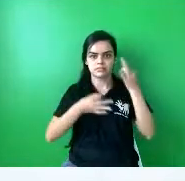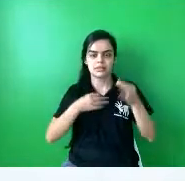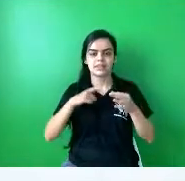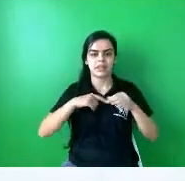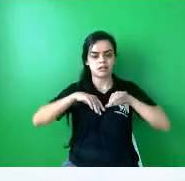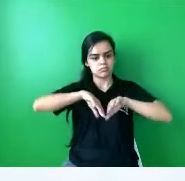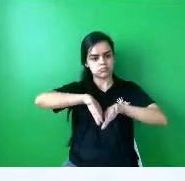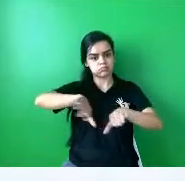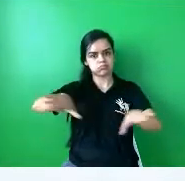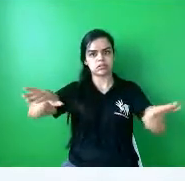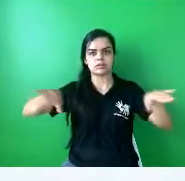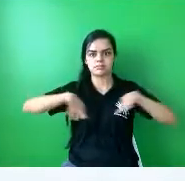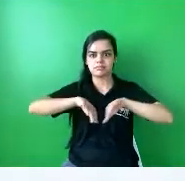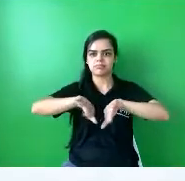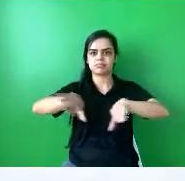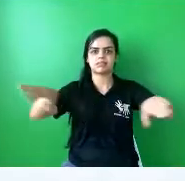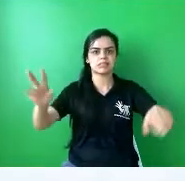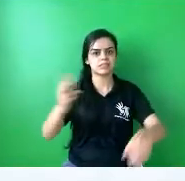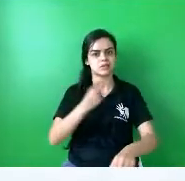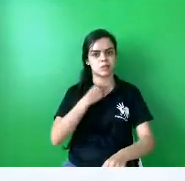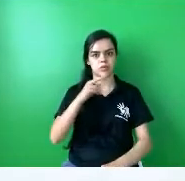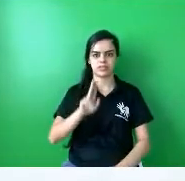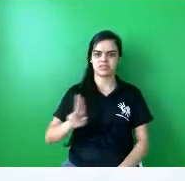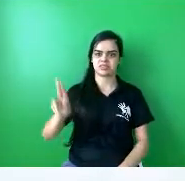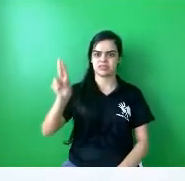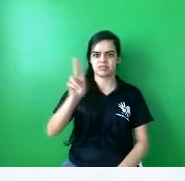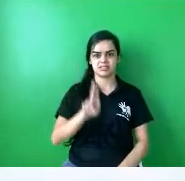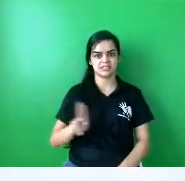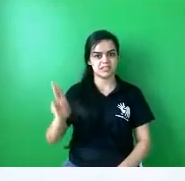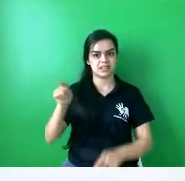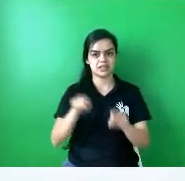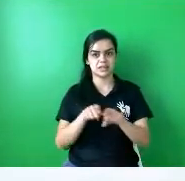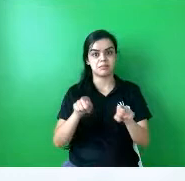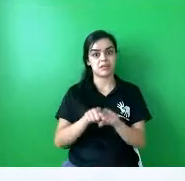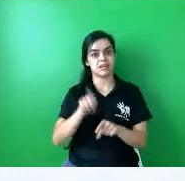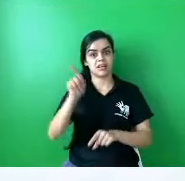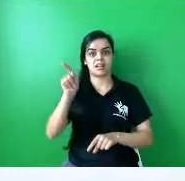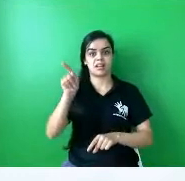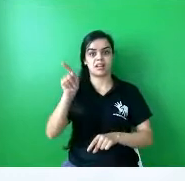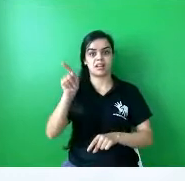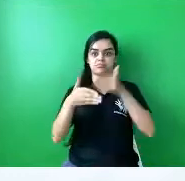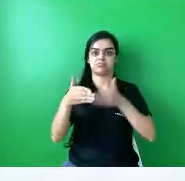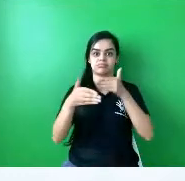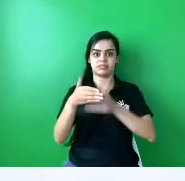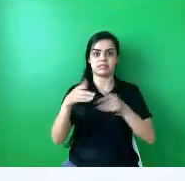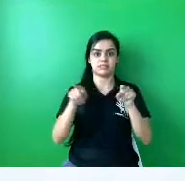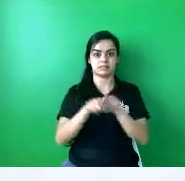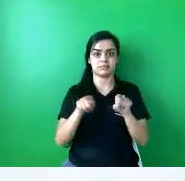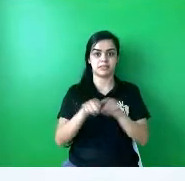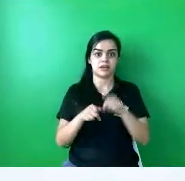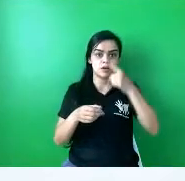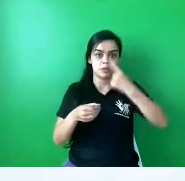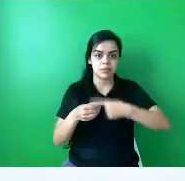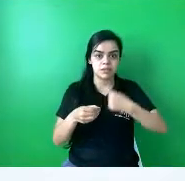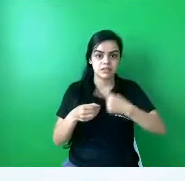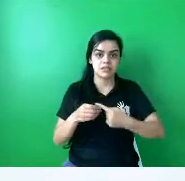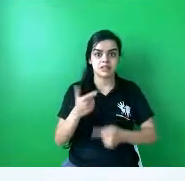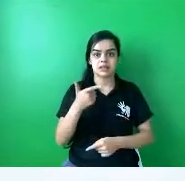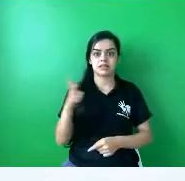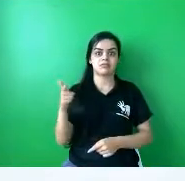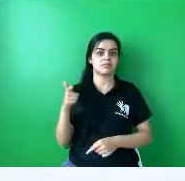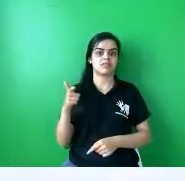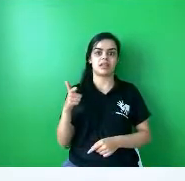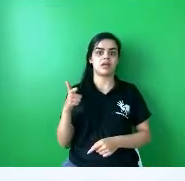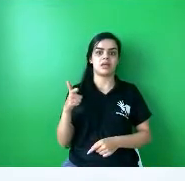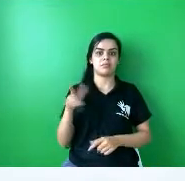piscina, então também a gente não pode, a utilização de uso comum lá no município está bem restrita. É uma cidade que não tem tantos casos